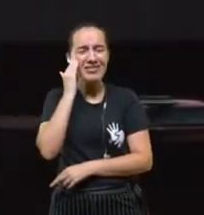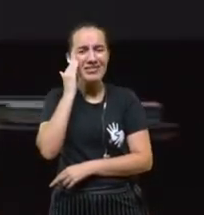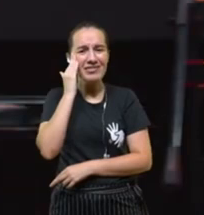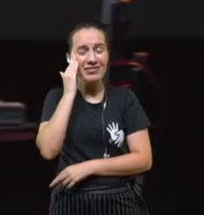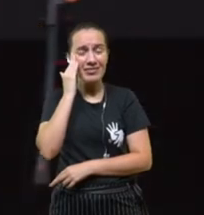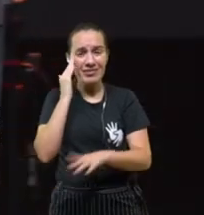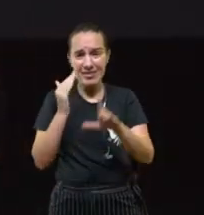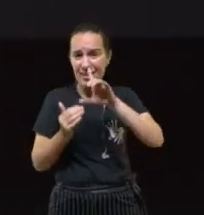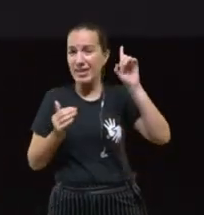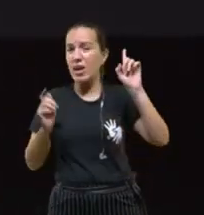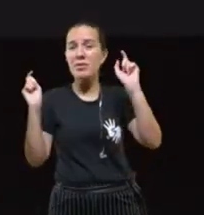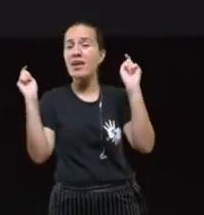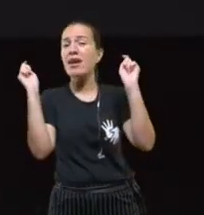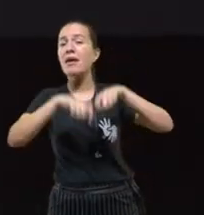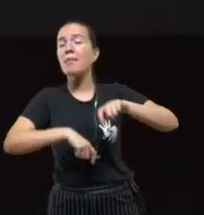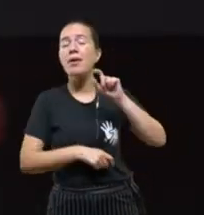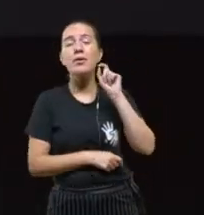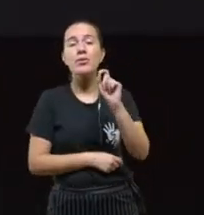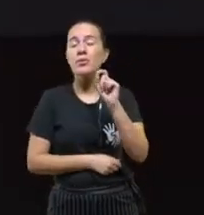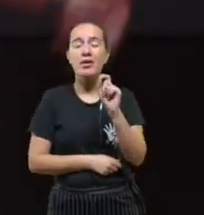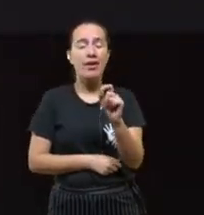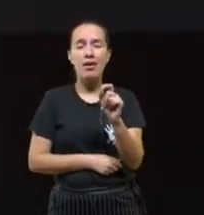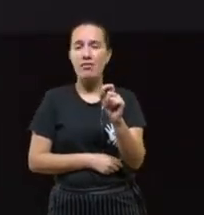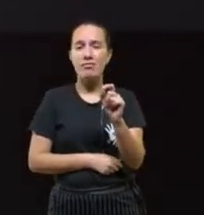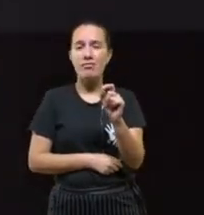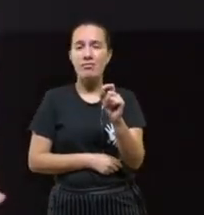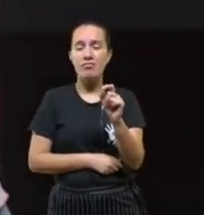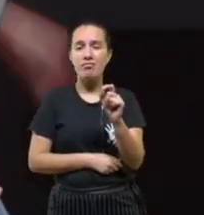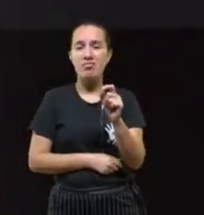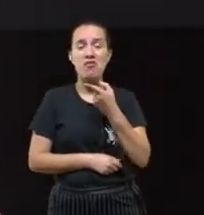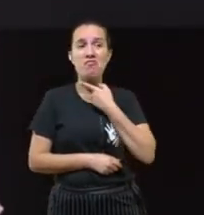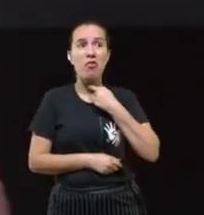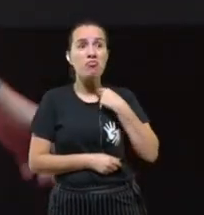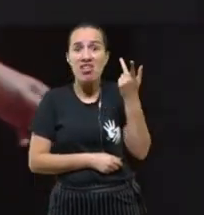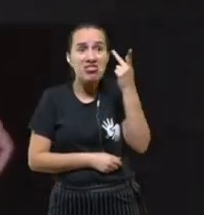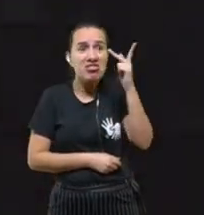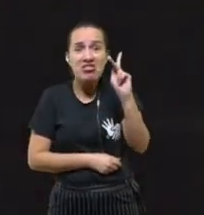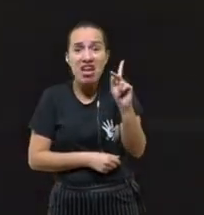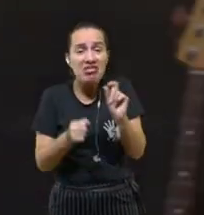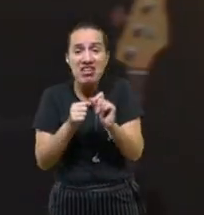é capaz de simplesmente fazer o que Ele quer,